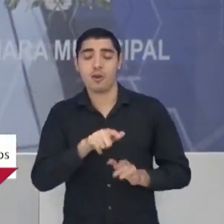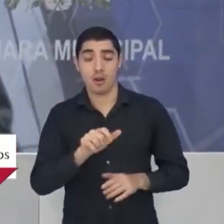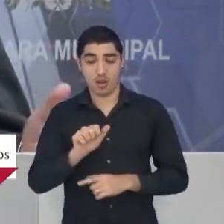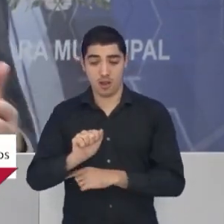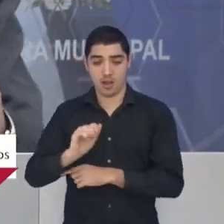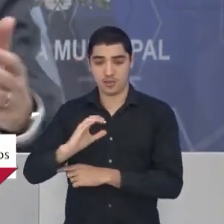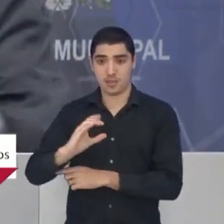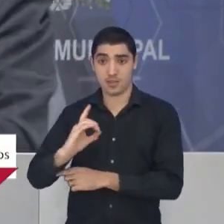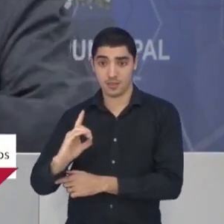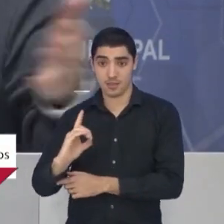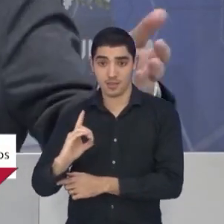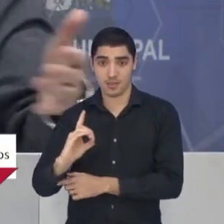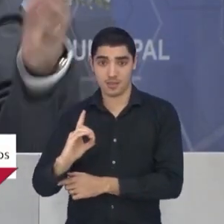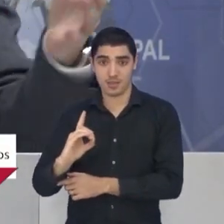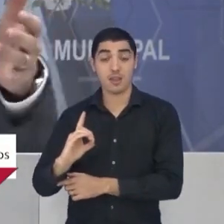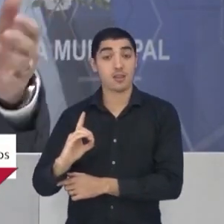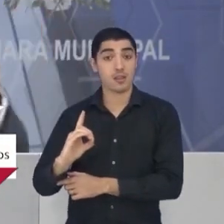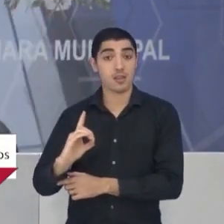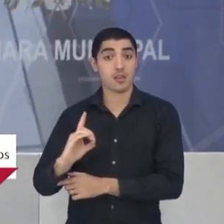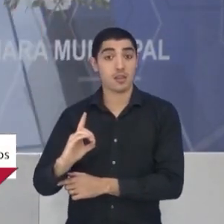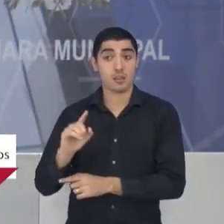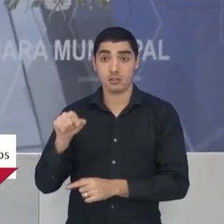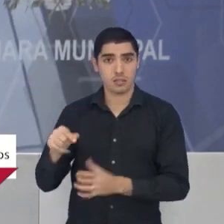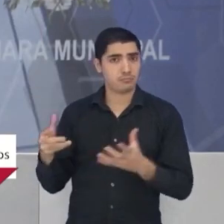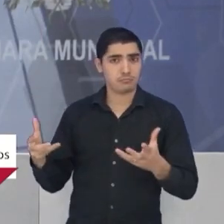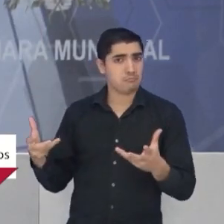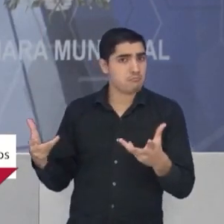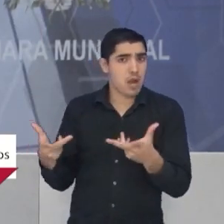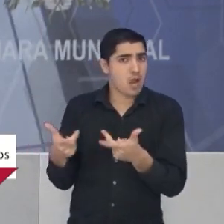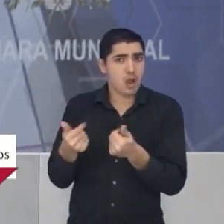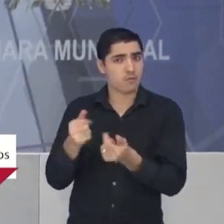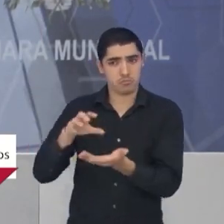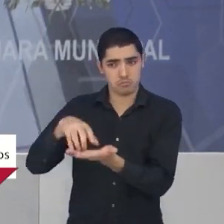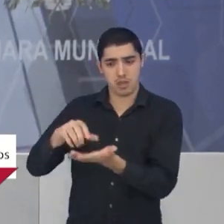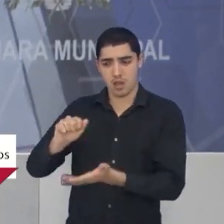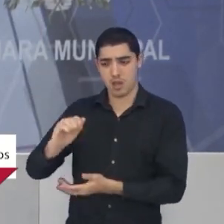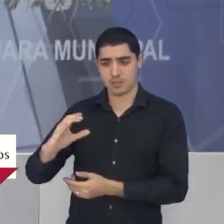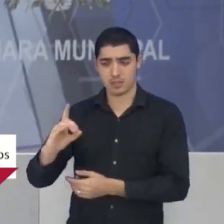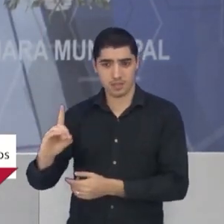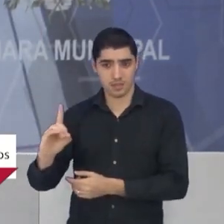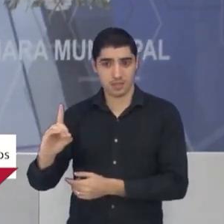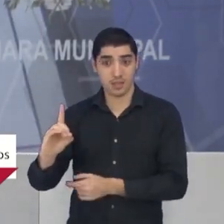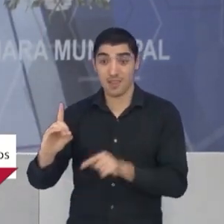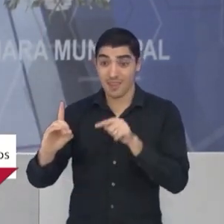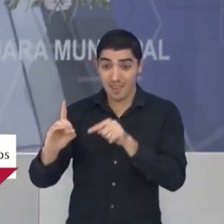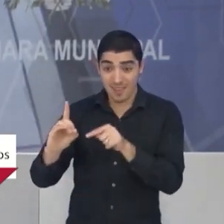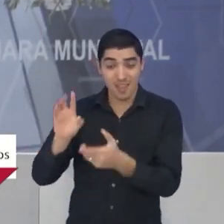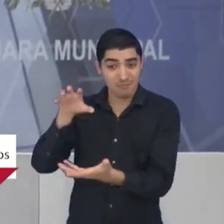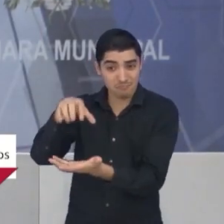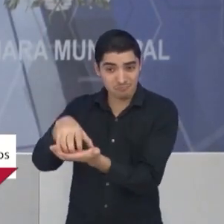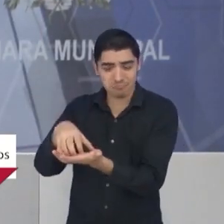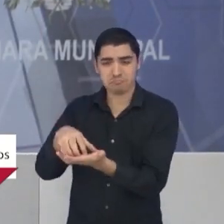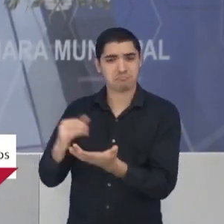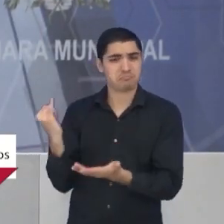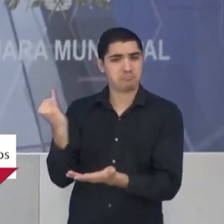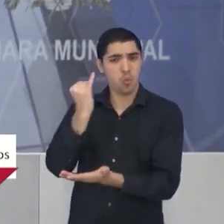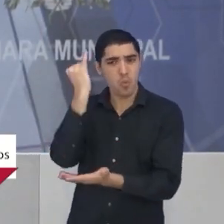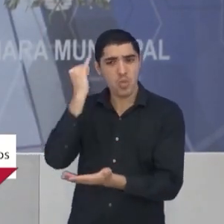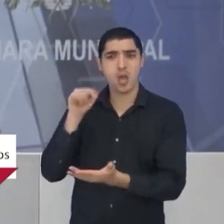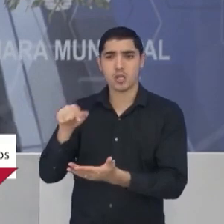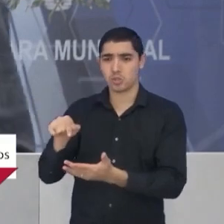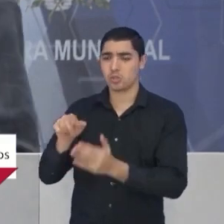pô a CD não tem nenhuma dúvida extraordinária Olha que que que entidade de respeito que entidade